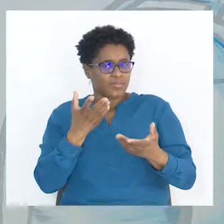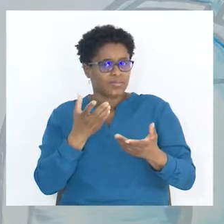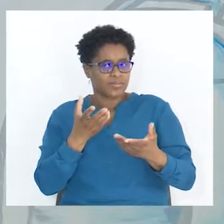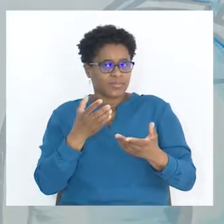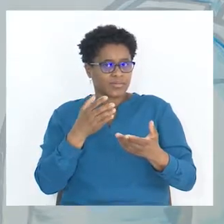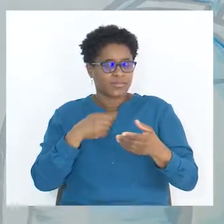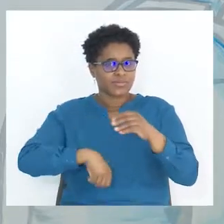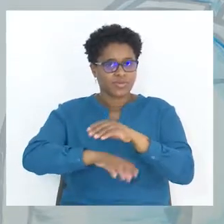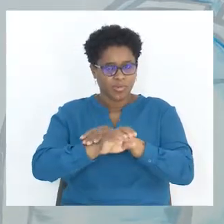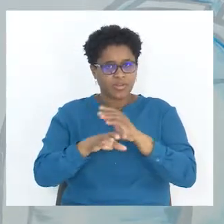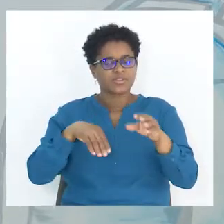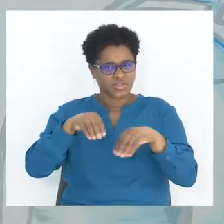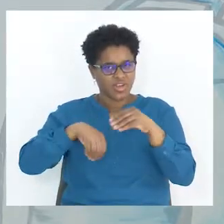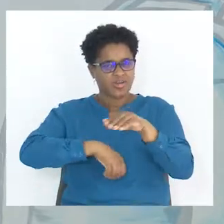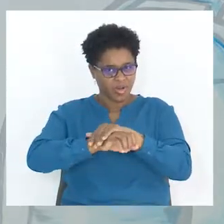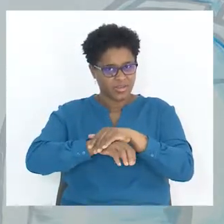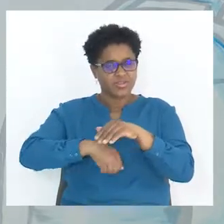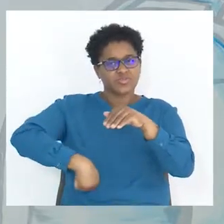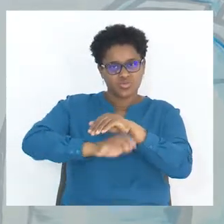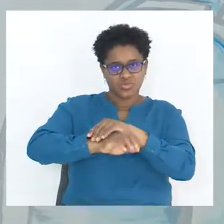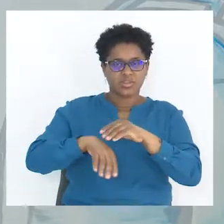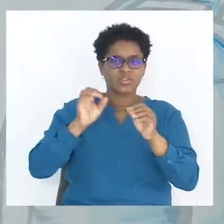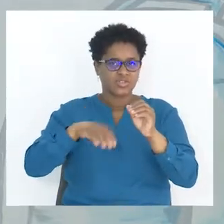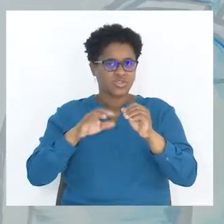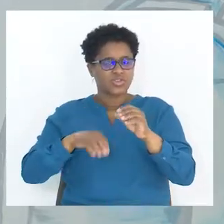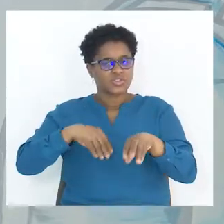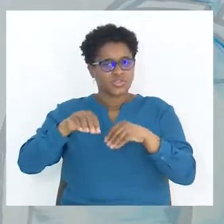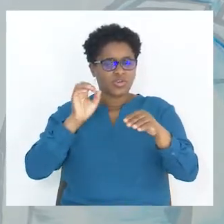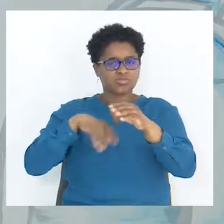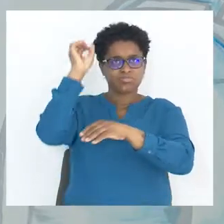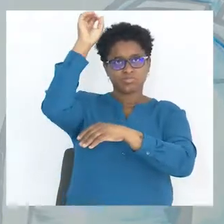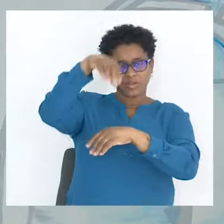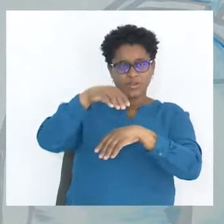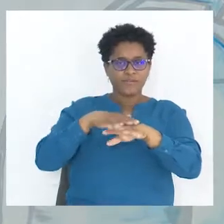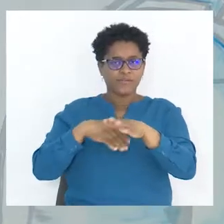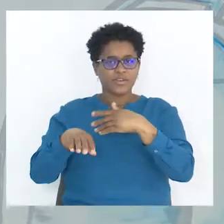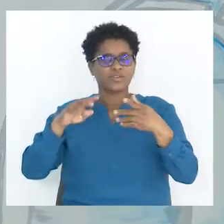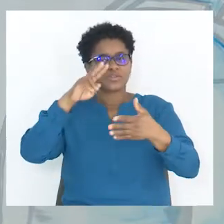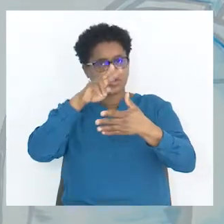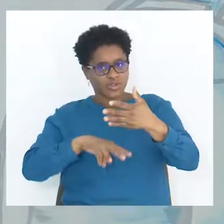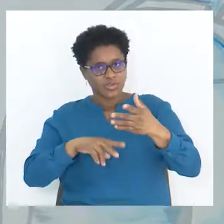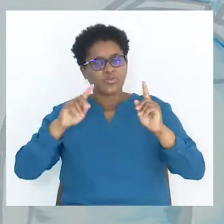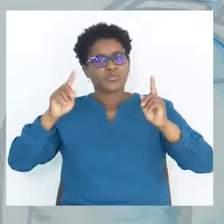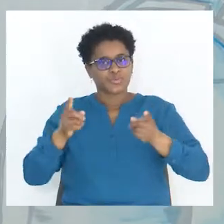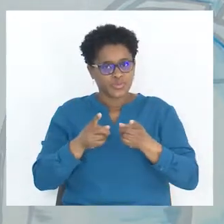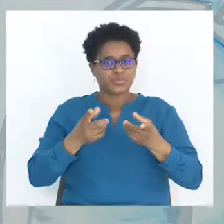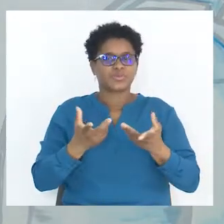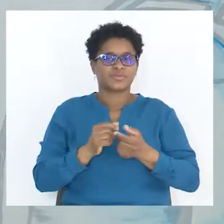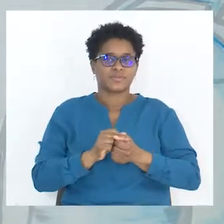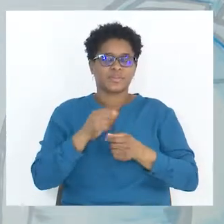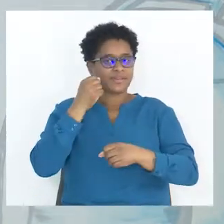bola, chutar a bola. Jogas basquete, fazer um texto com resumo. Ou